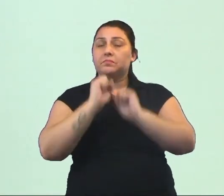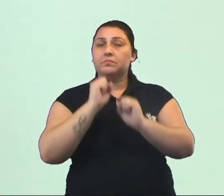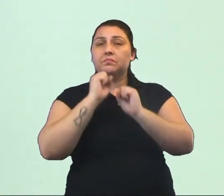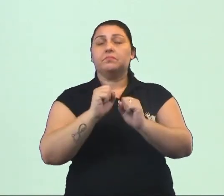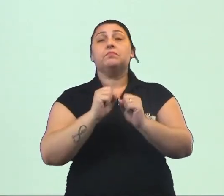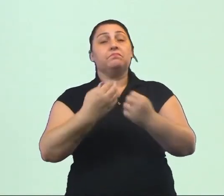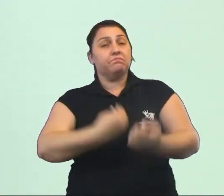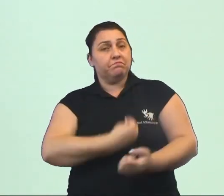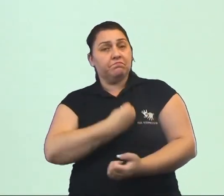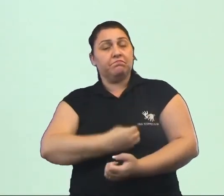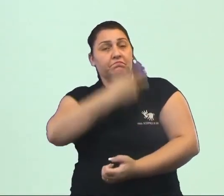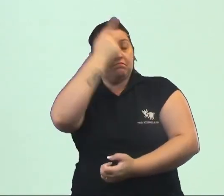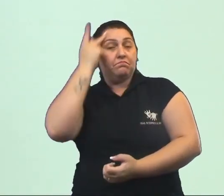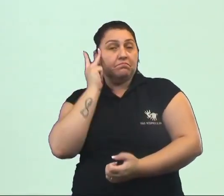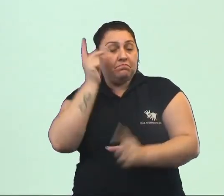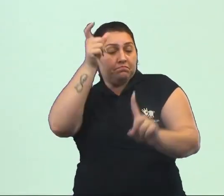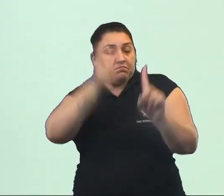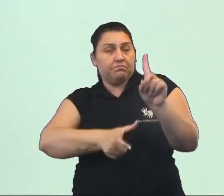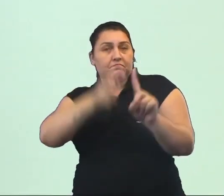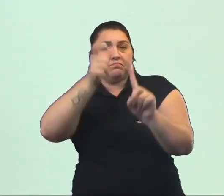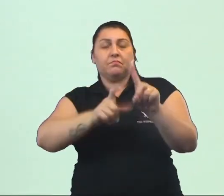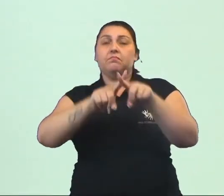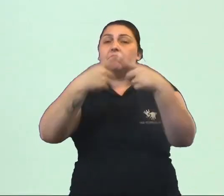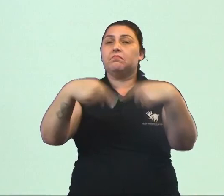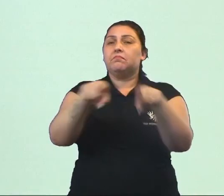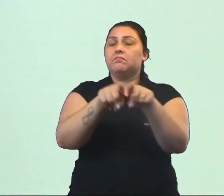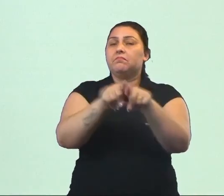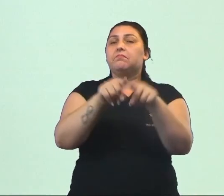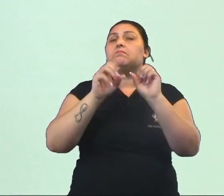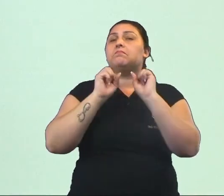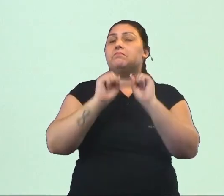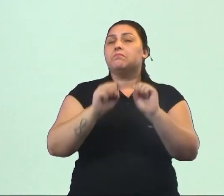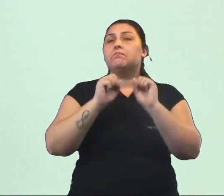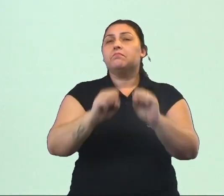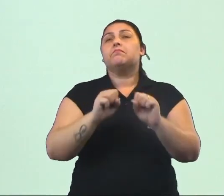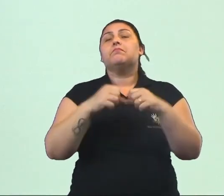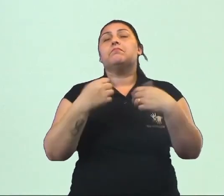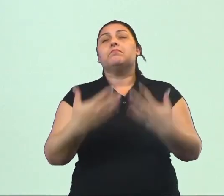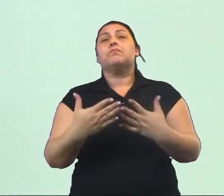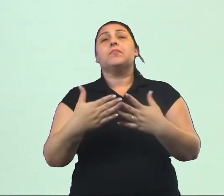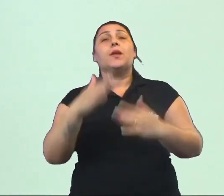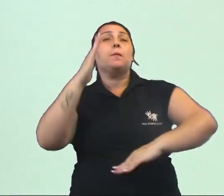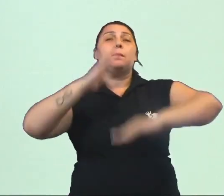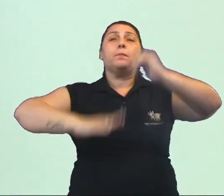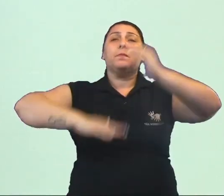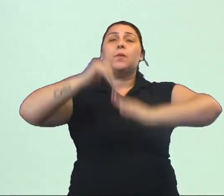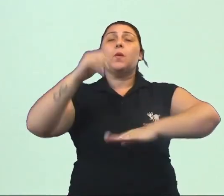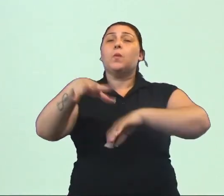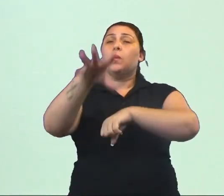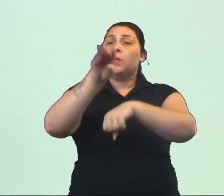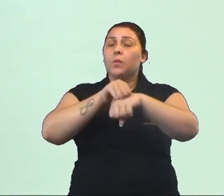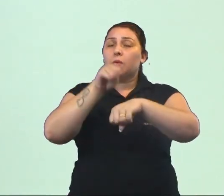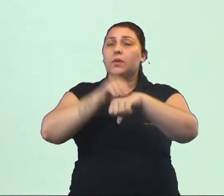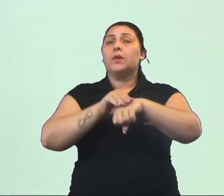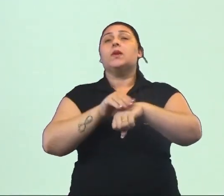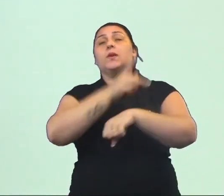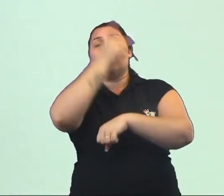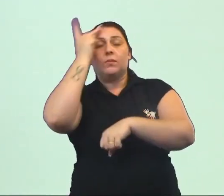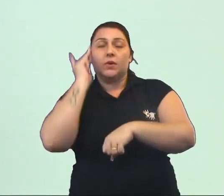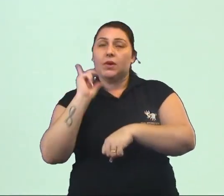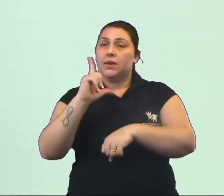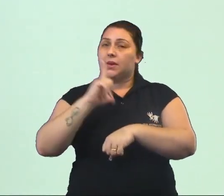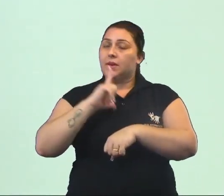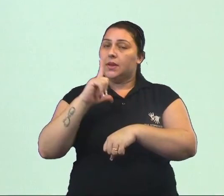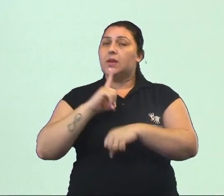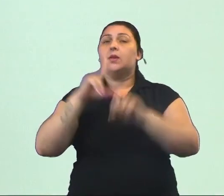ser sobre a vida pessoal de uma personalidade, mas também pode ser sobre a profissão, conhecimentos que uma pessoa